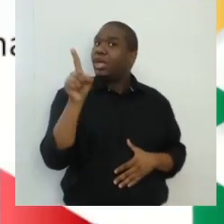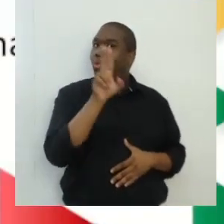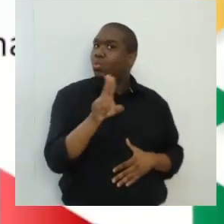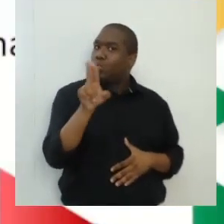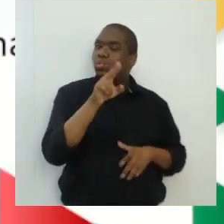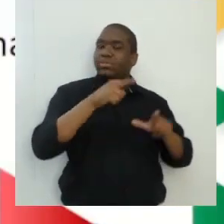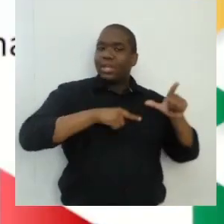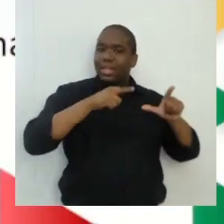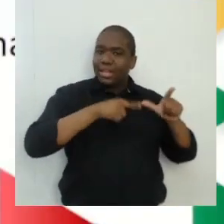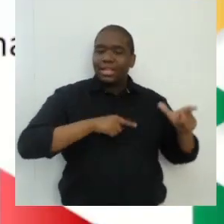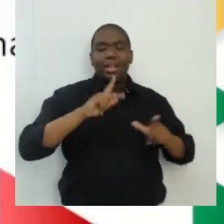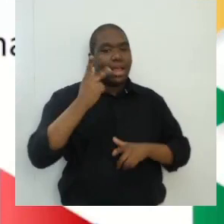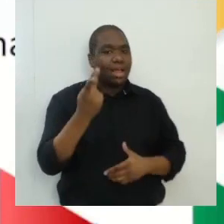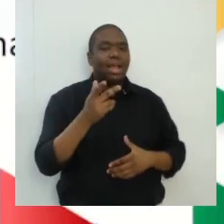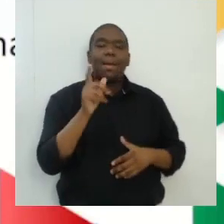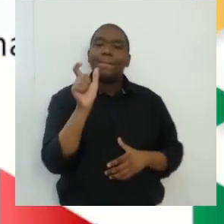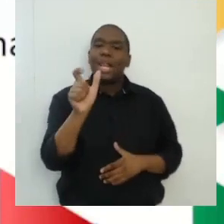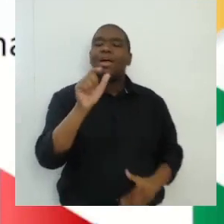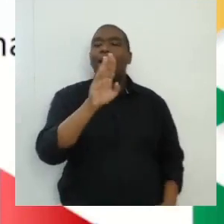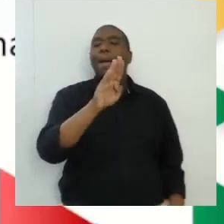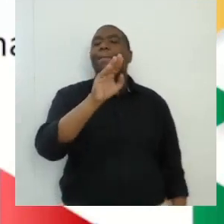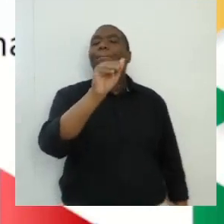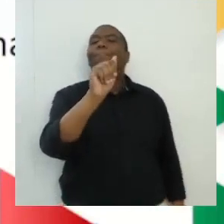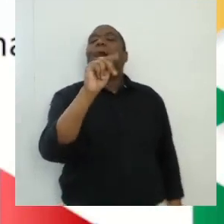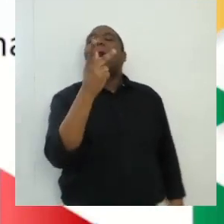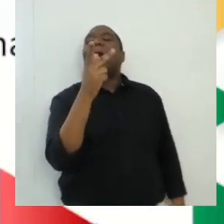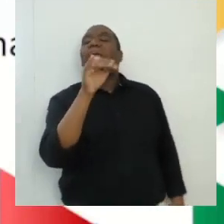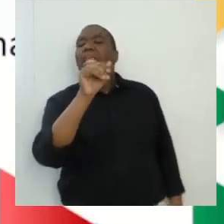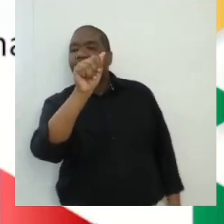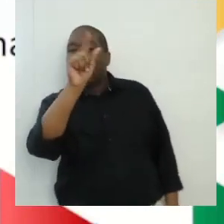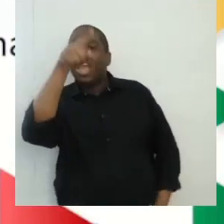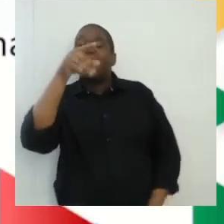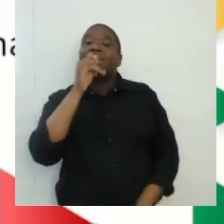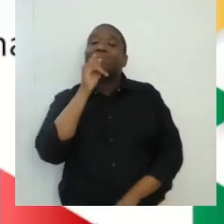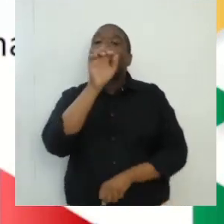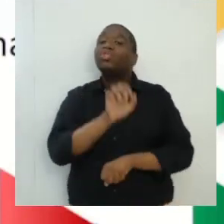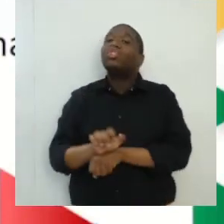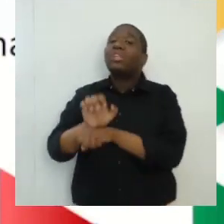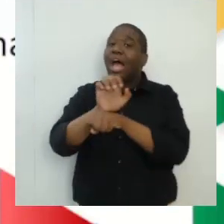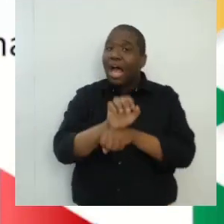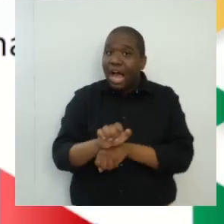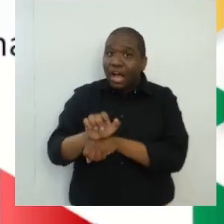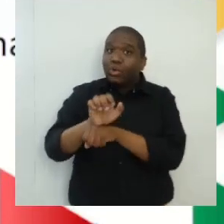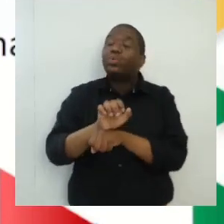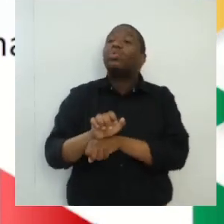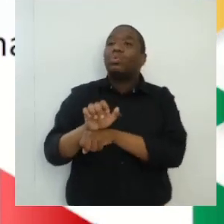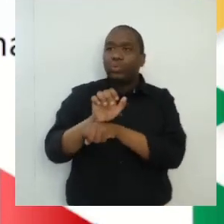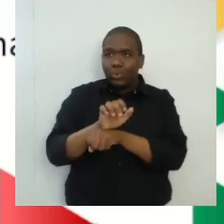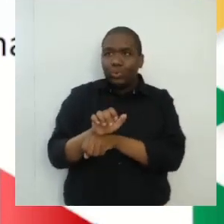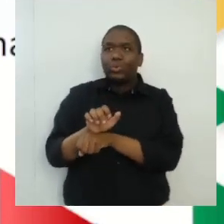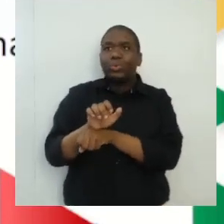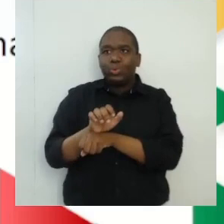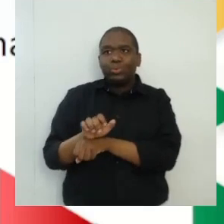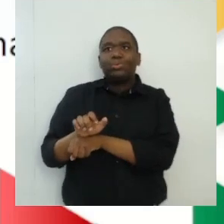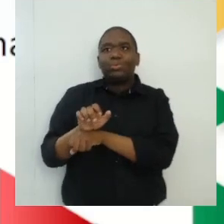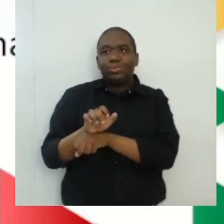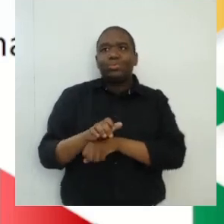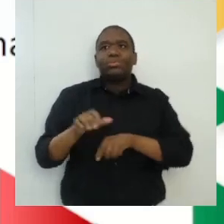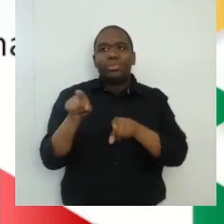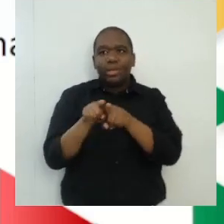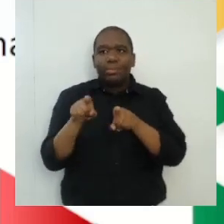palavra Bahia, quando se refere ao estado, é uma exceção. Já o